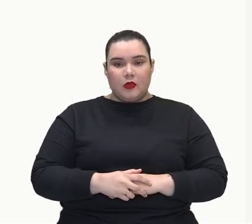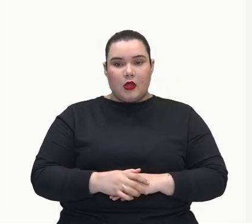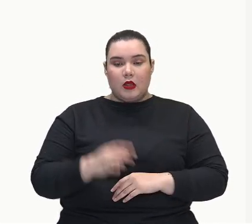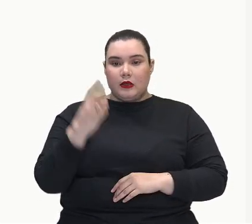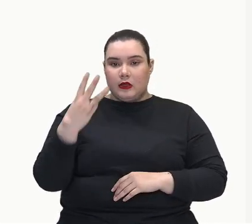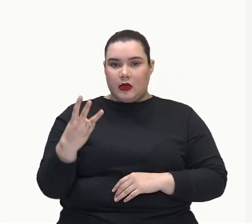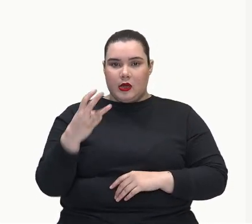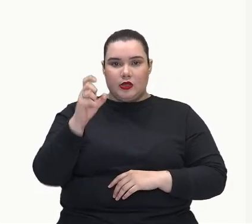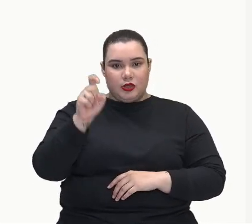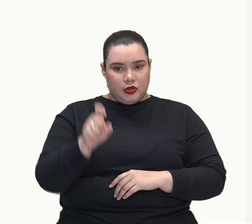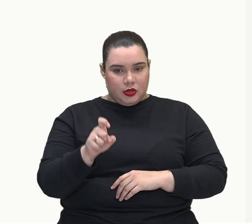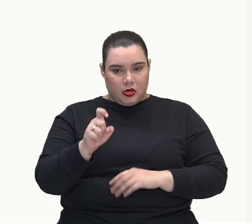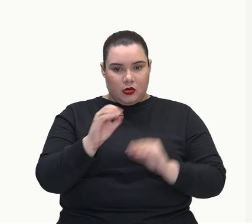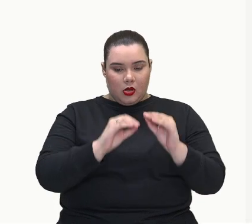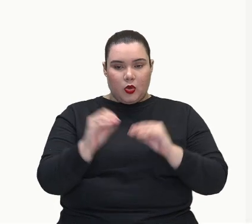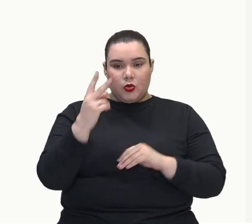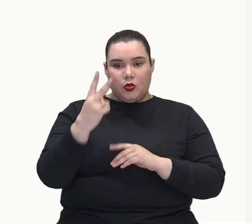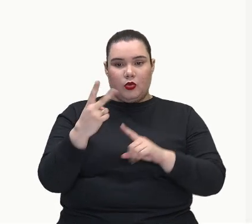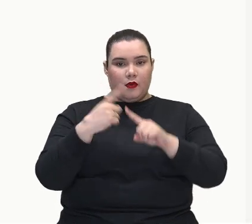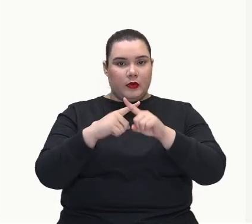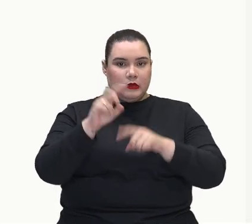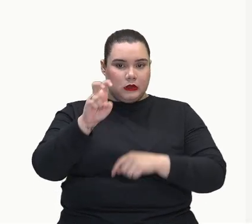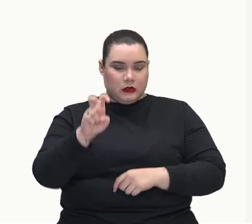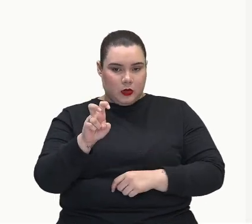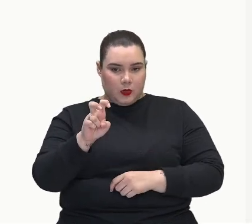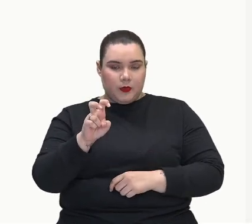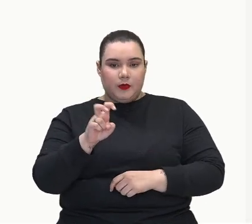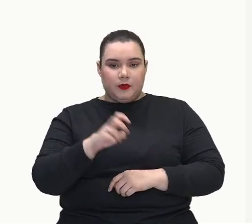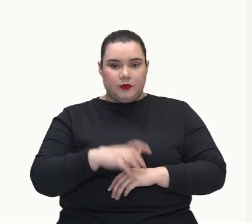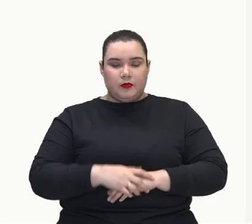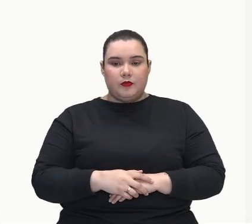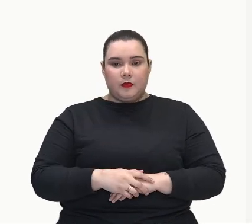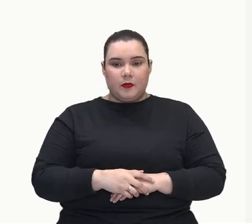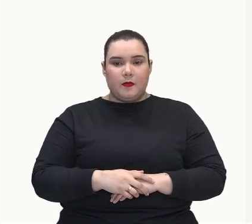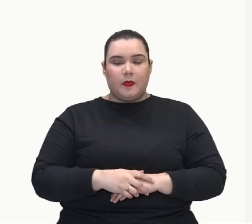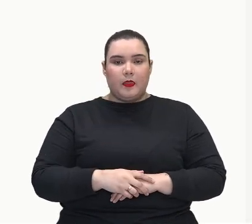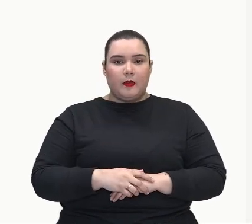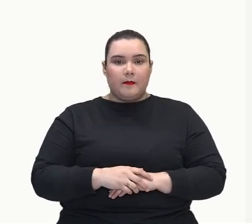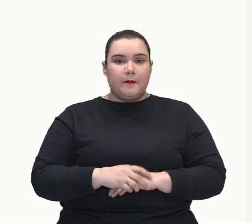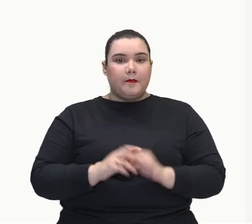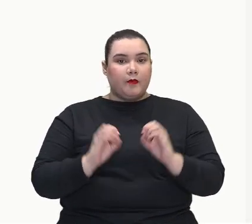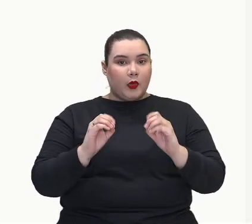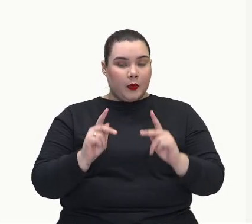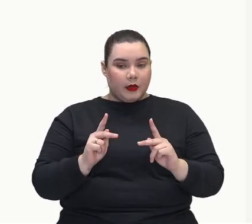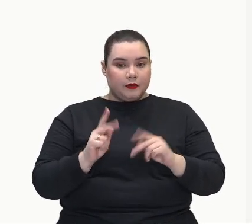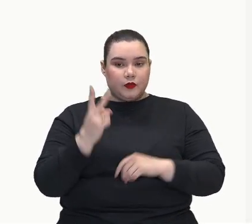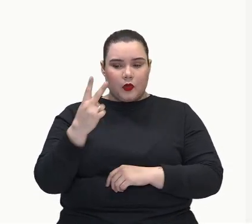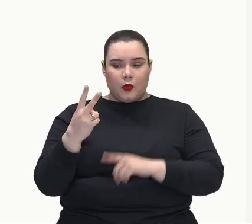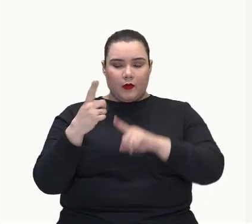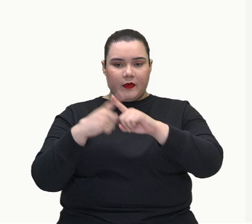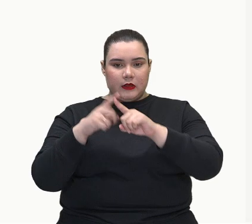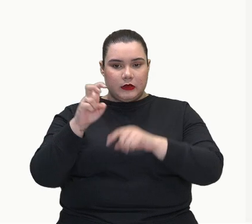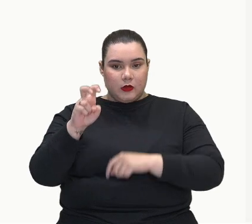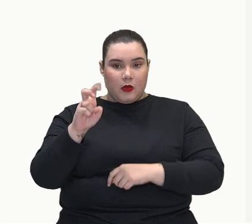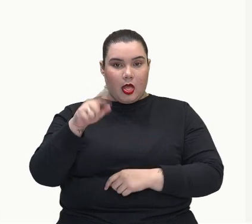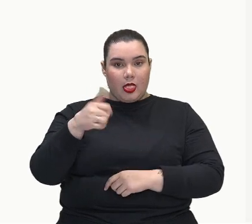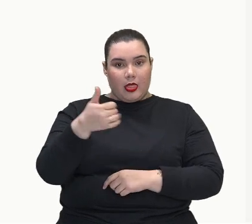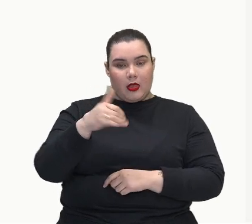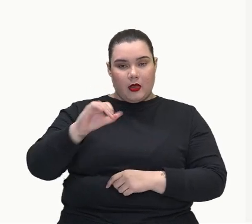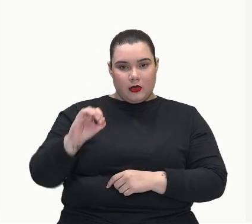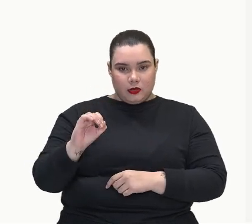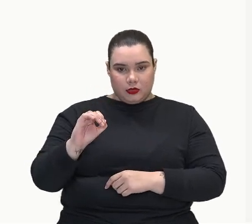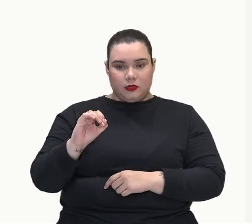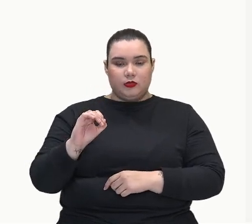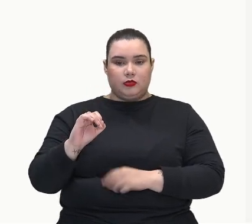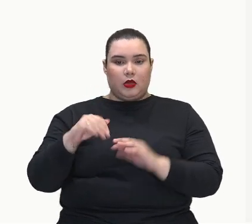que é 3x, e 2 vezes 5, igual a 2 vezes 5. 2 vezes 5 é 10. O 3